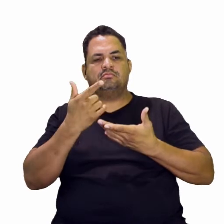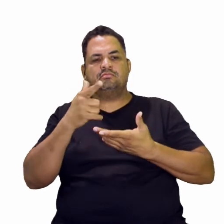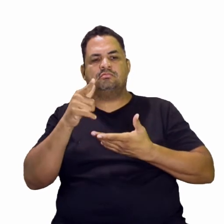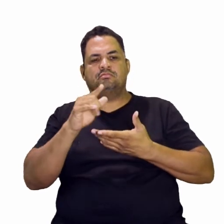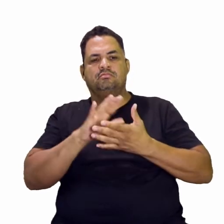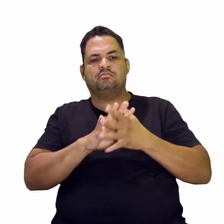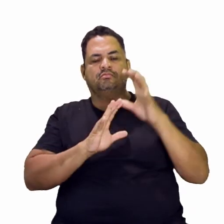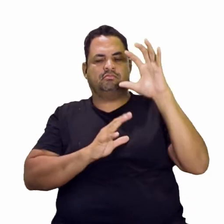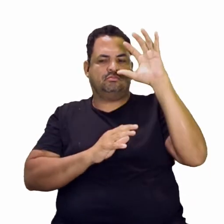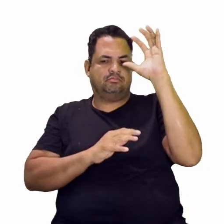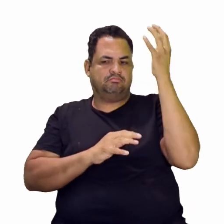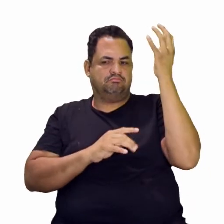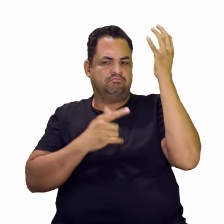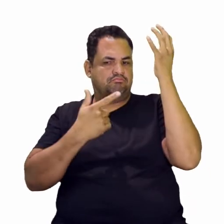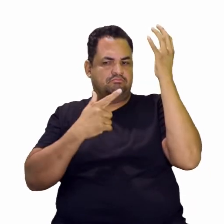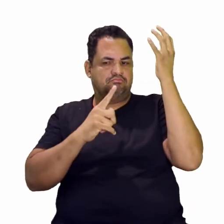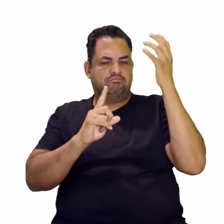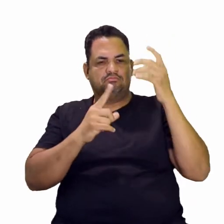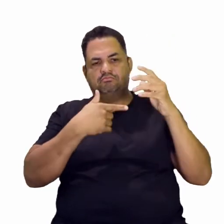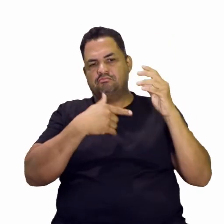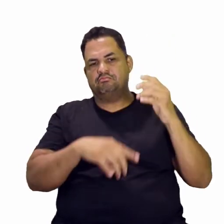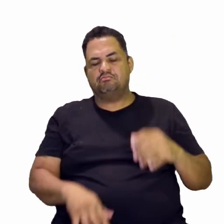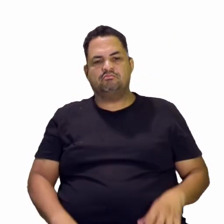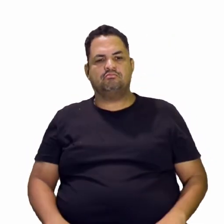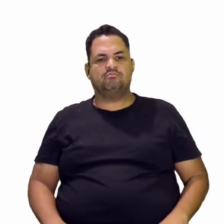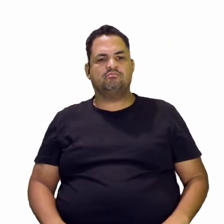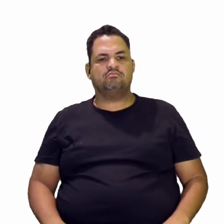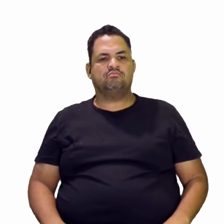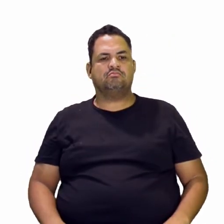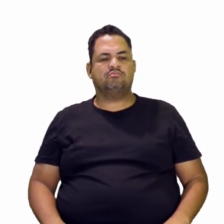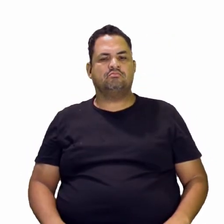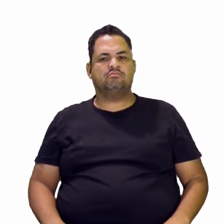em vegetais. Então, presta atenção aqui.